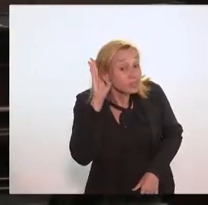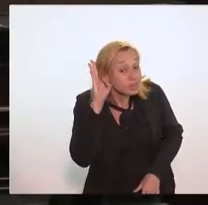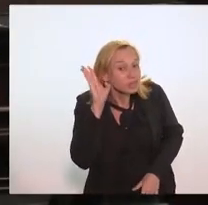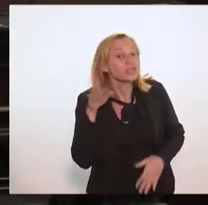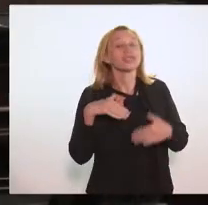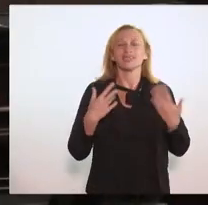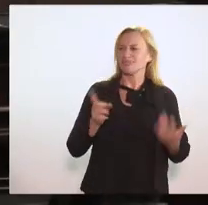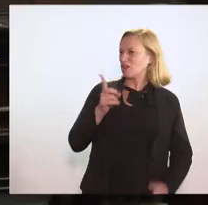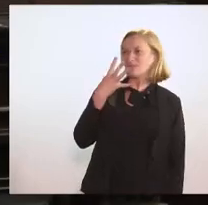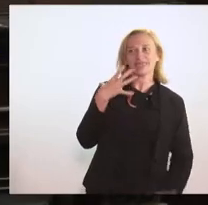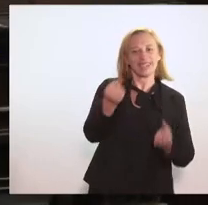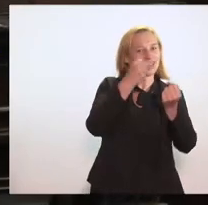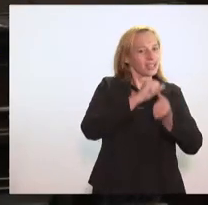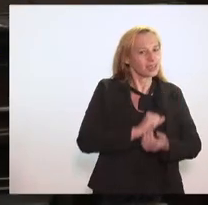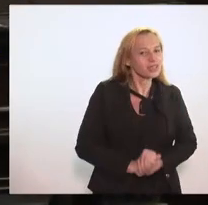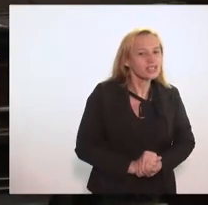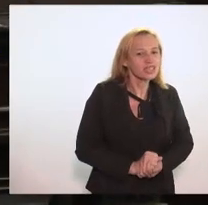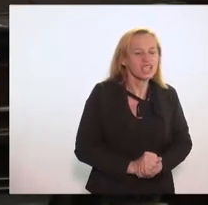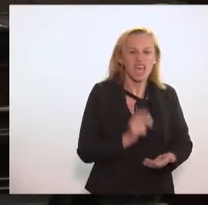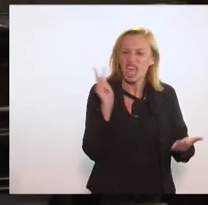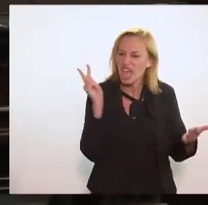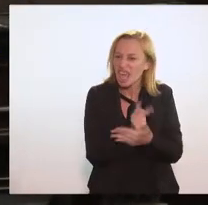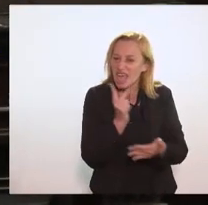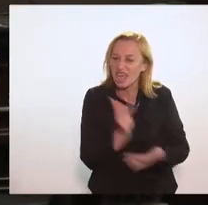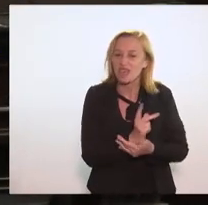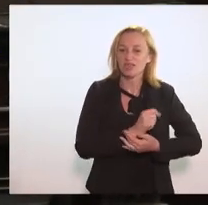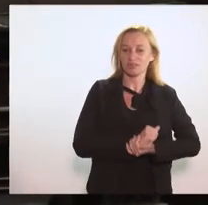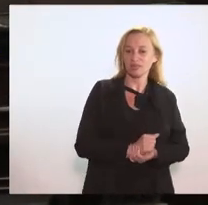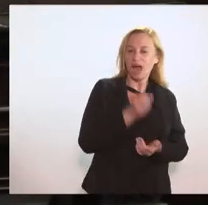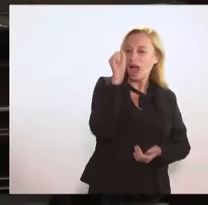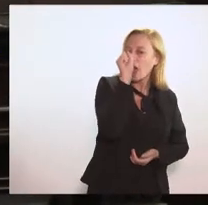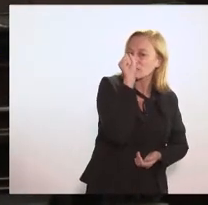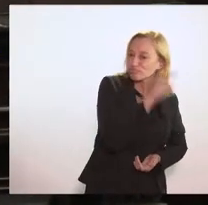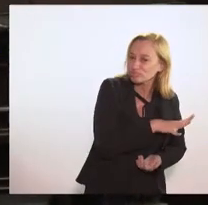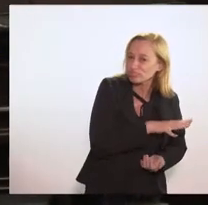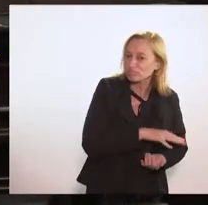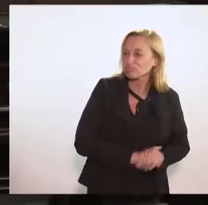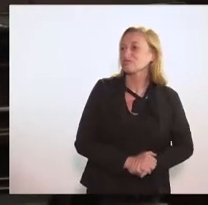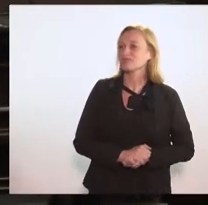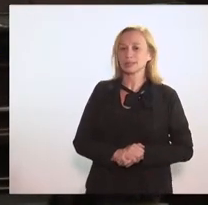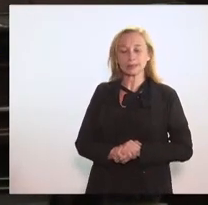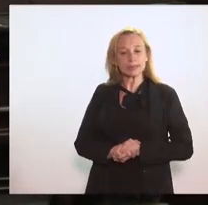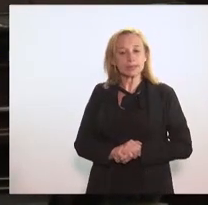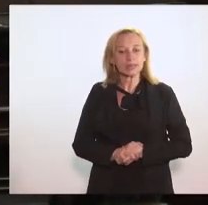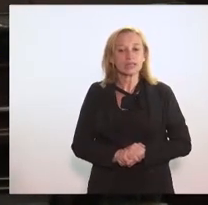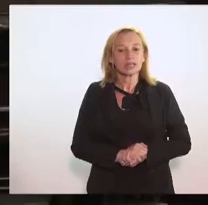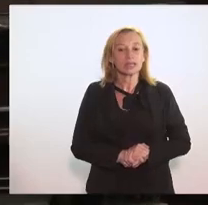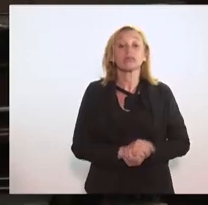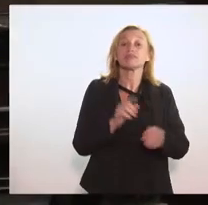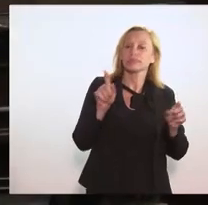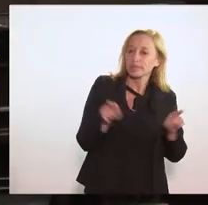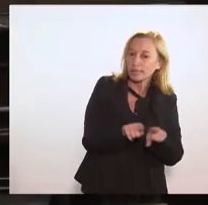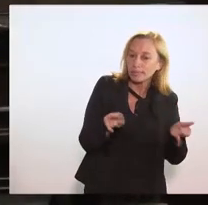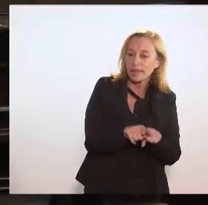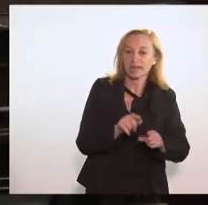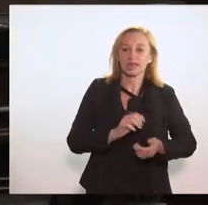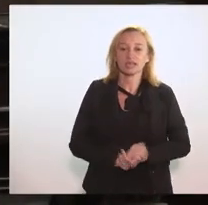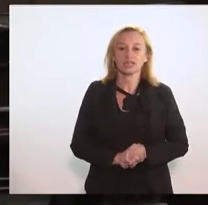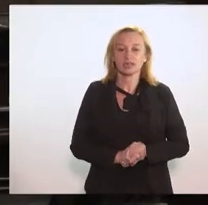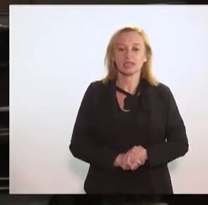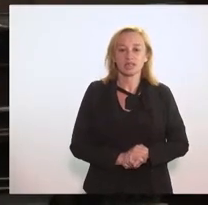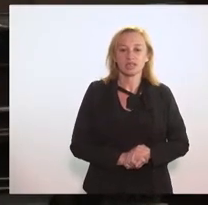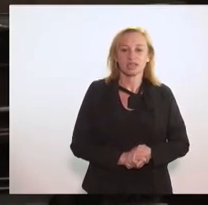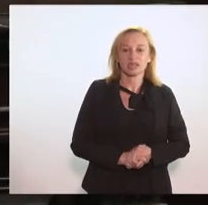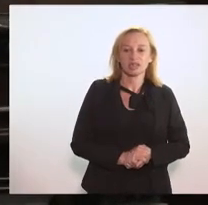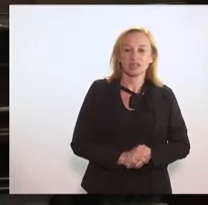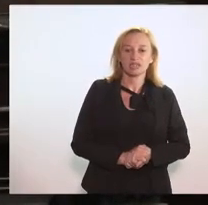não admitirei hipocrisia não admitirei demagogia e tão pouco que se o